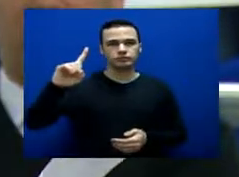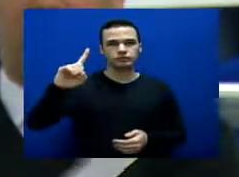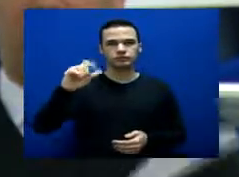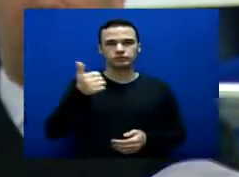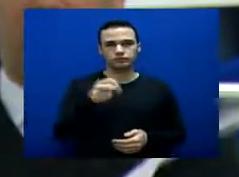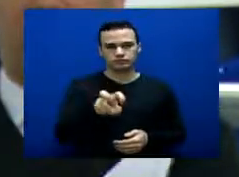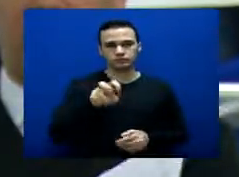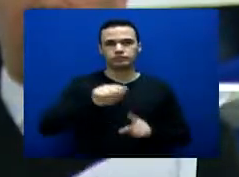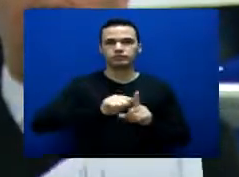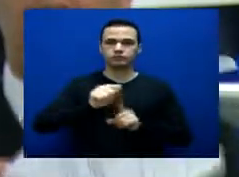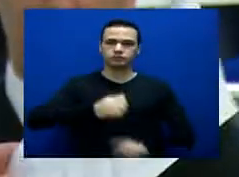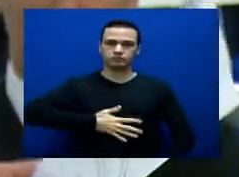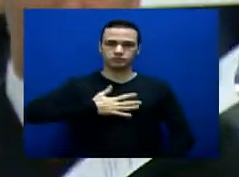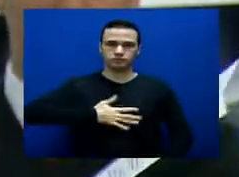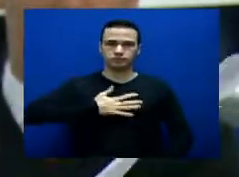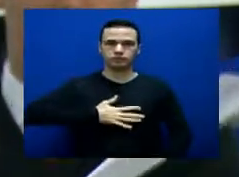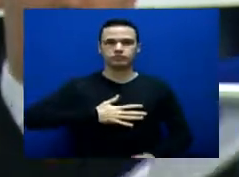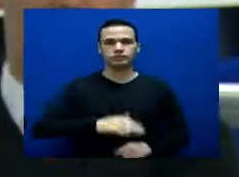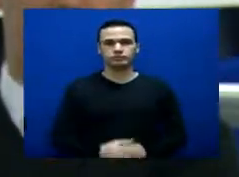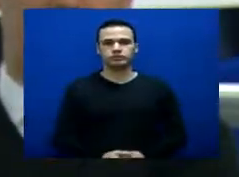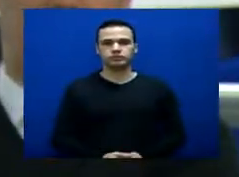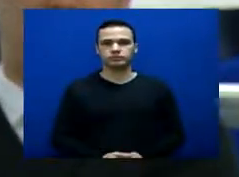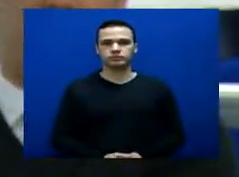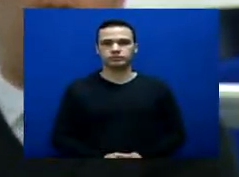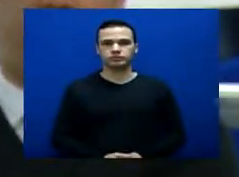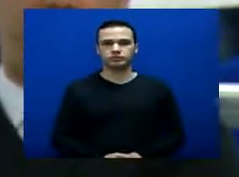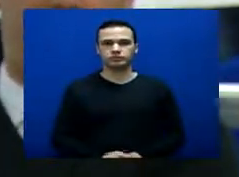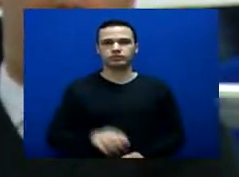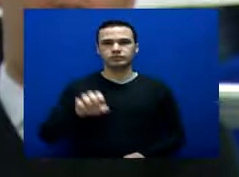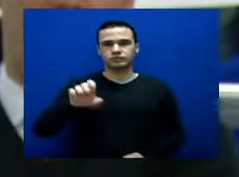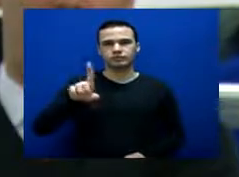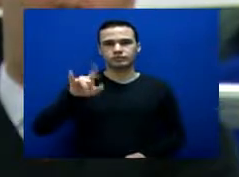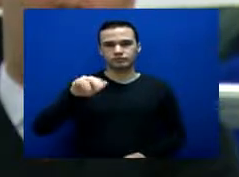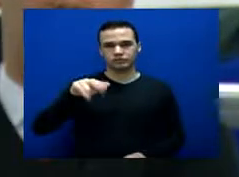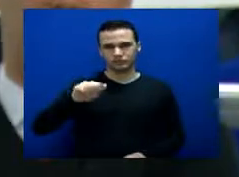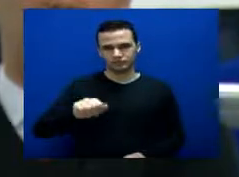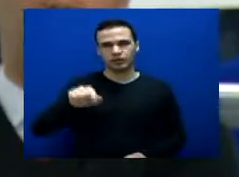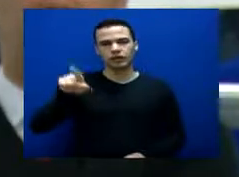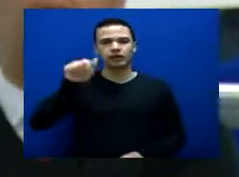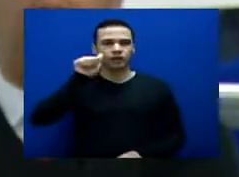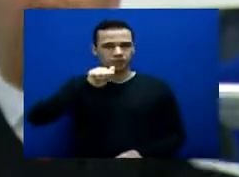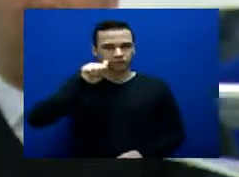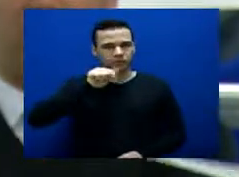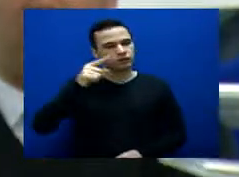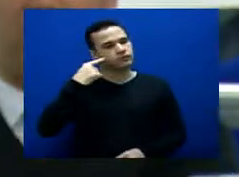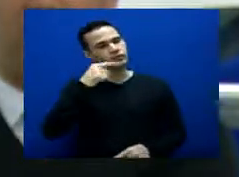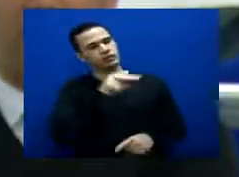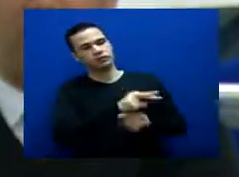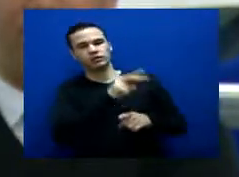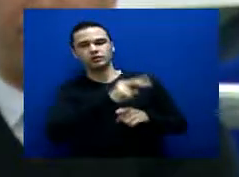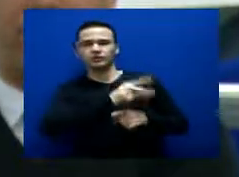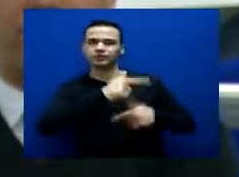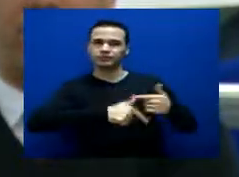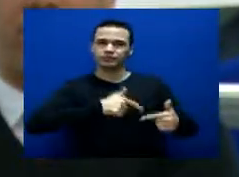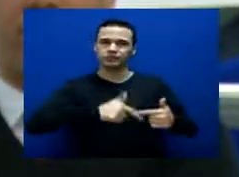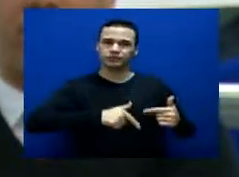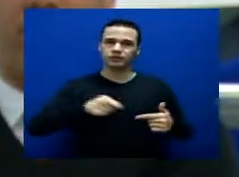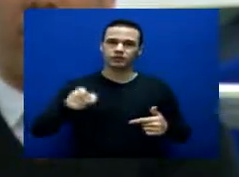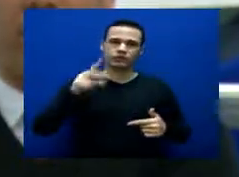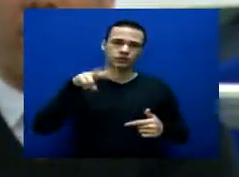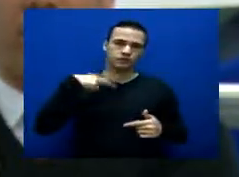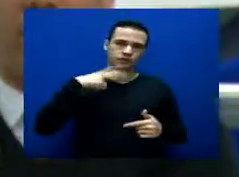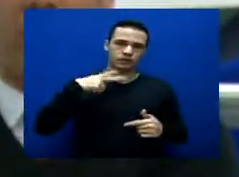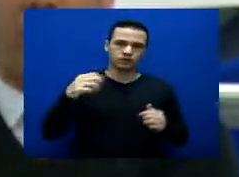dia 15 de agosto, dia de aniversário. A Edna é uma pessoa que tem acompanhado nossos trabalhos no mandato, ela tem